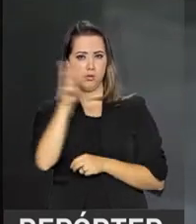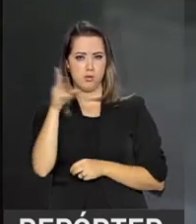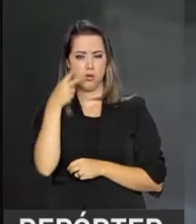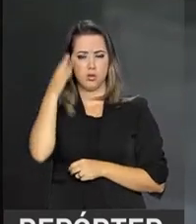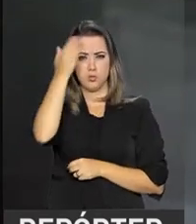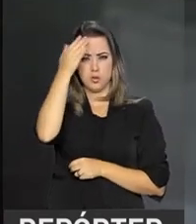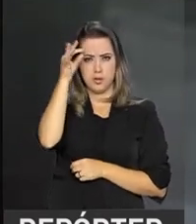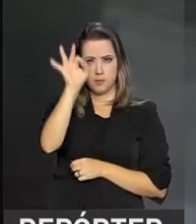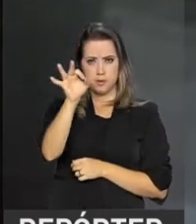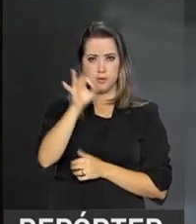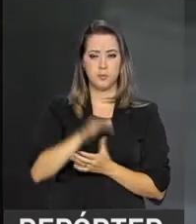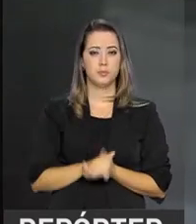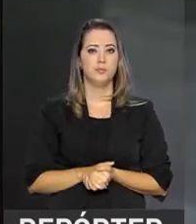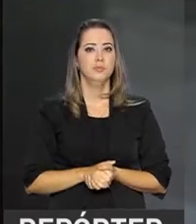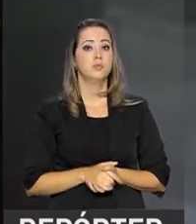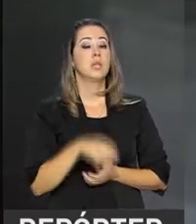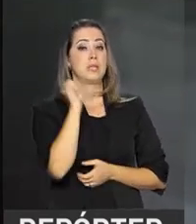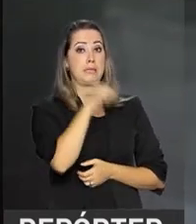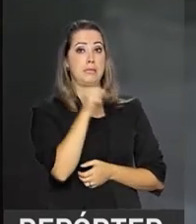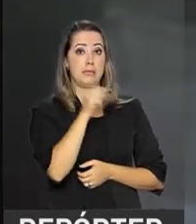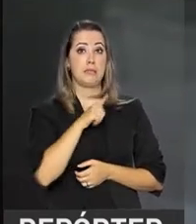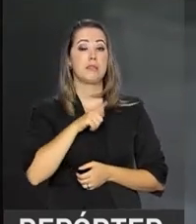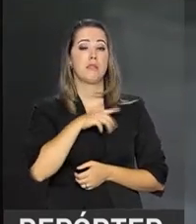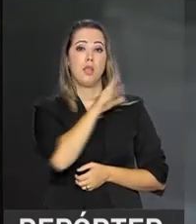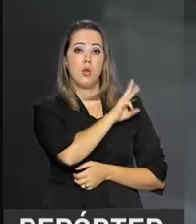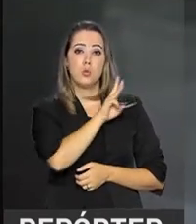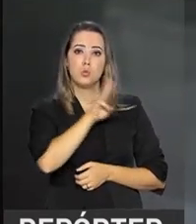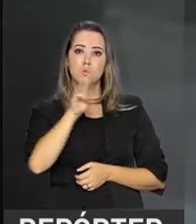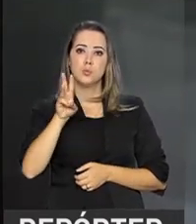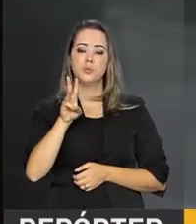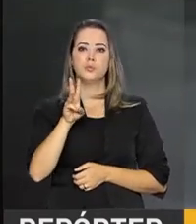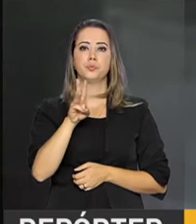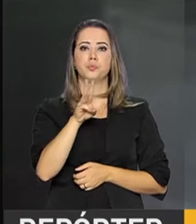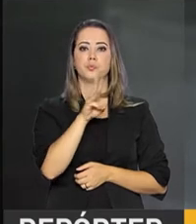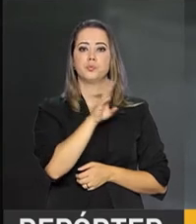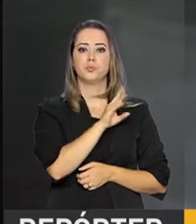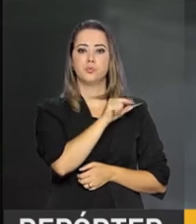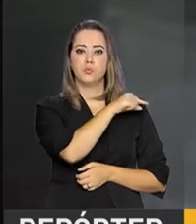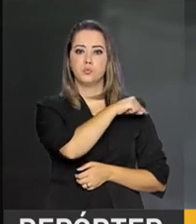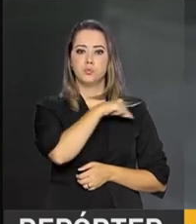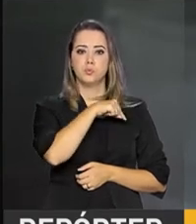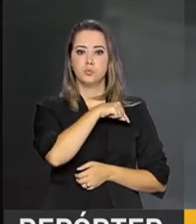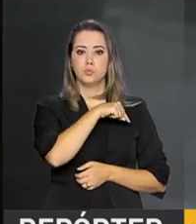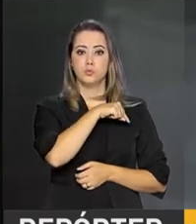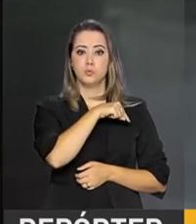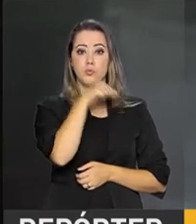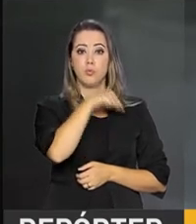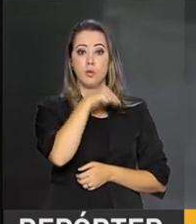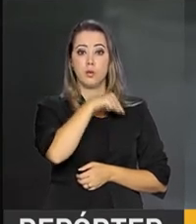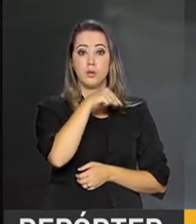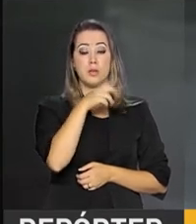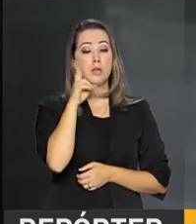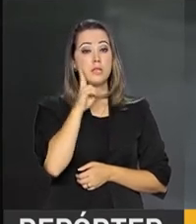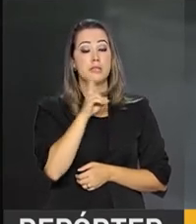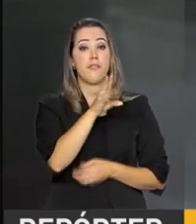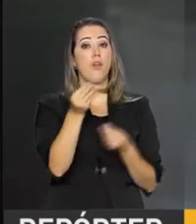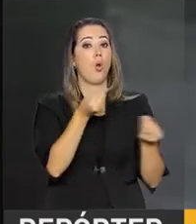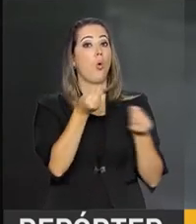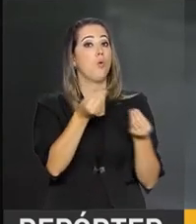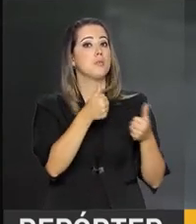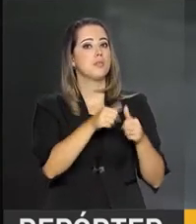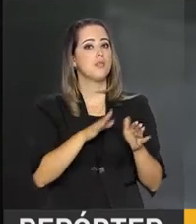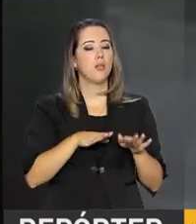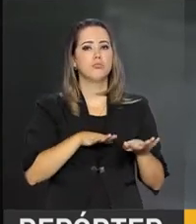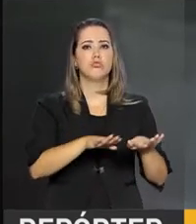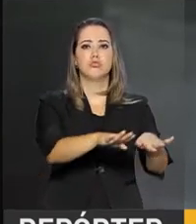atualizadas isso é importante o site br www ponto br 163 para pontocom onde nós